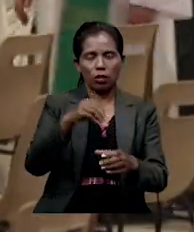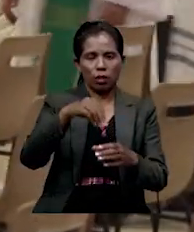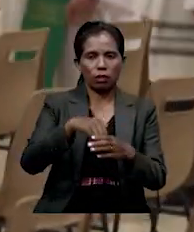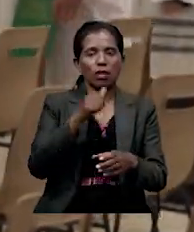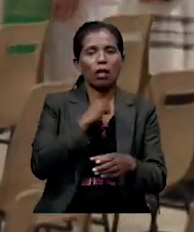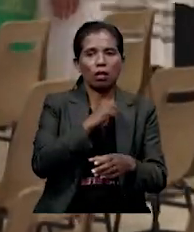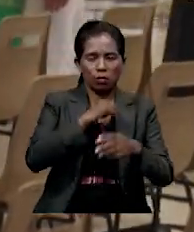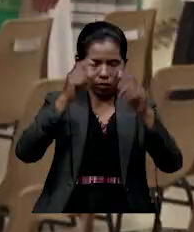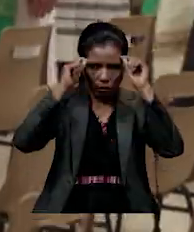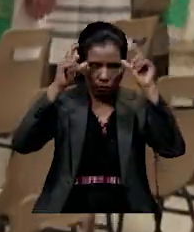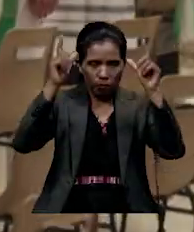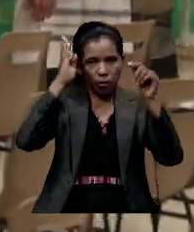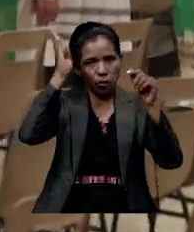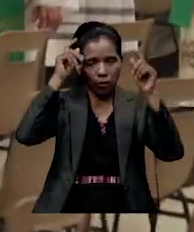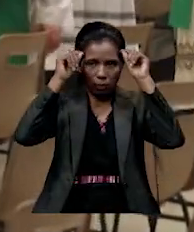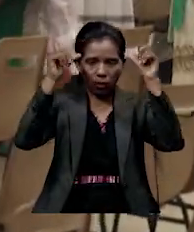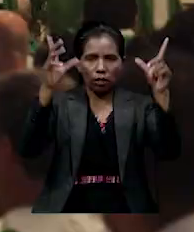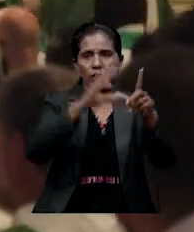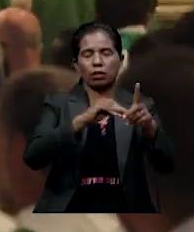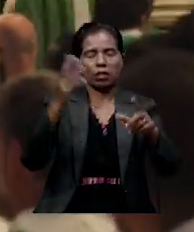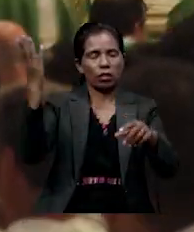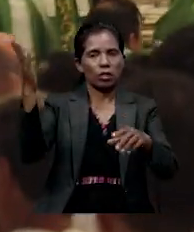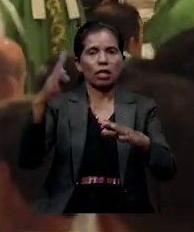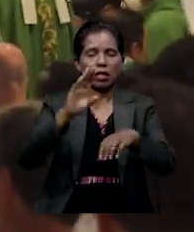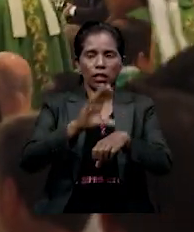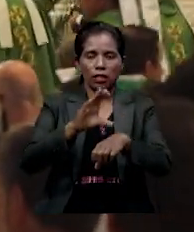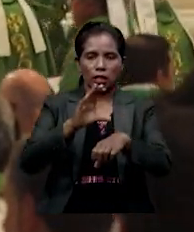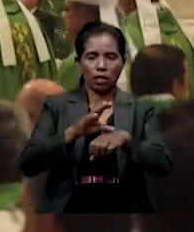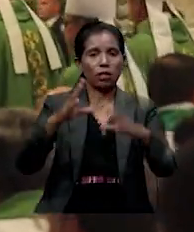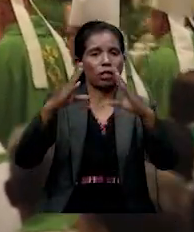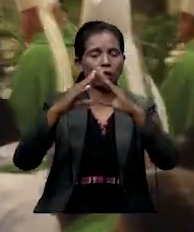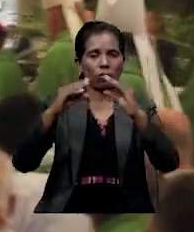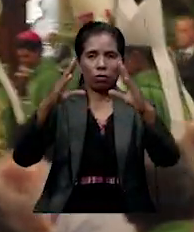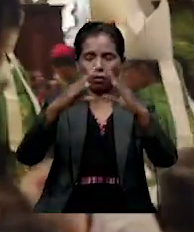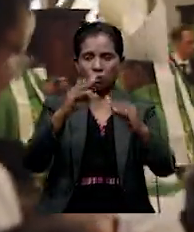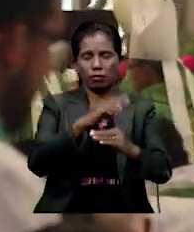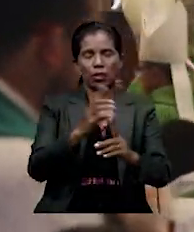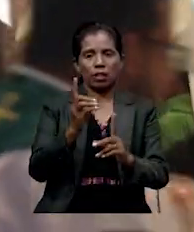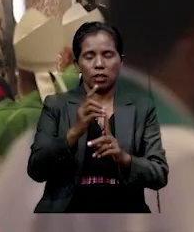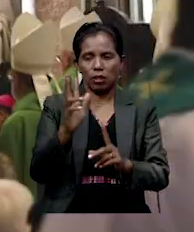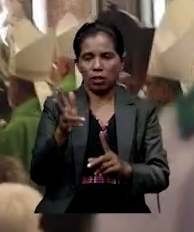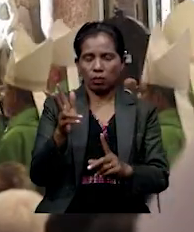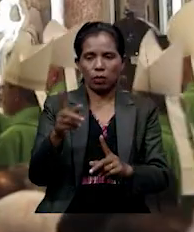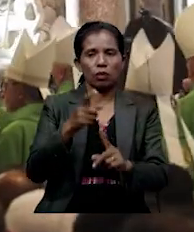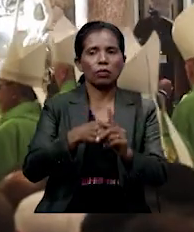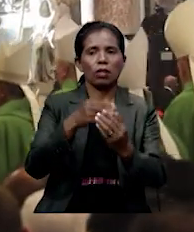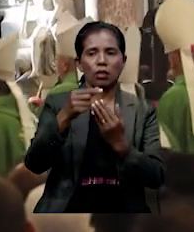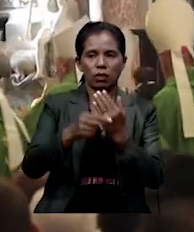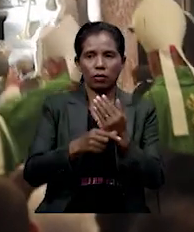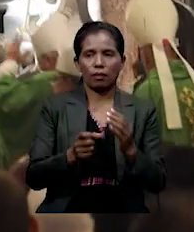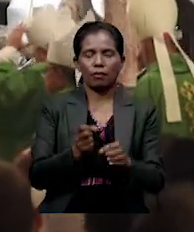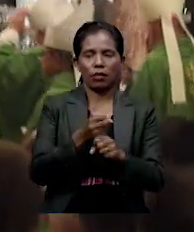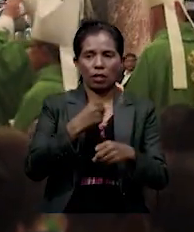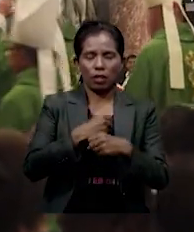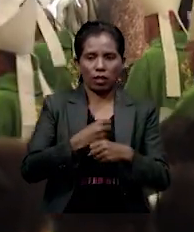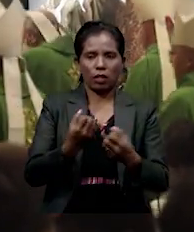e a Igreja Basílica São Pedro Vaticano Roma, Loron Tolunolo Fulano Agosto Né. Missa Nehalau foi em